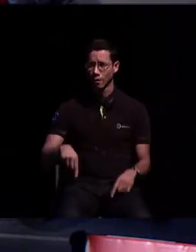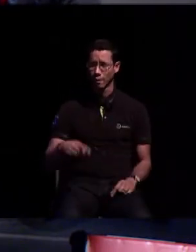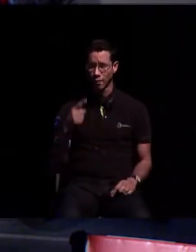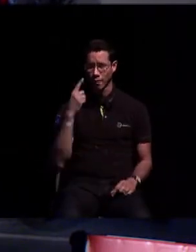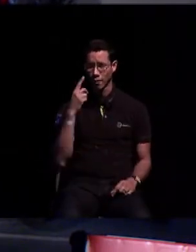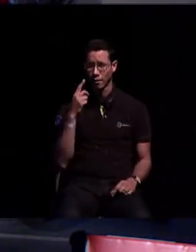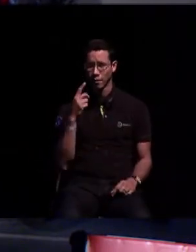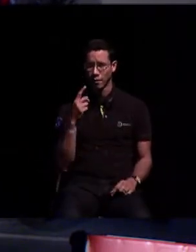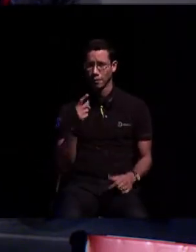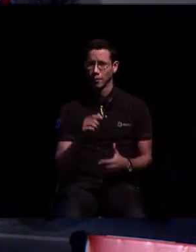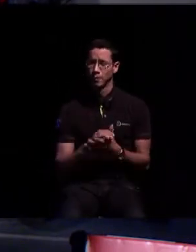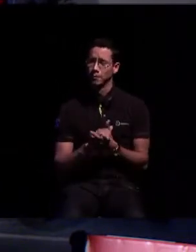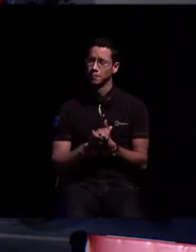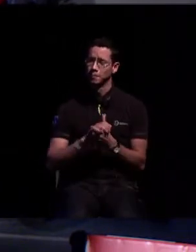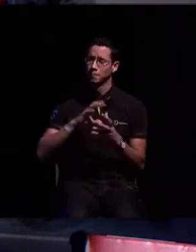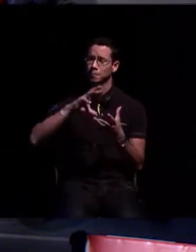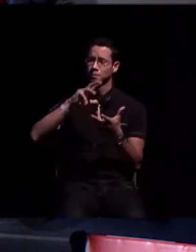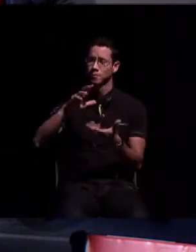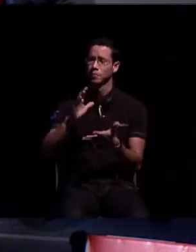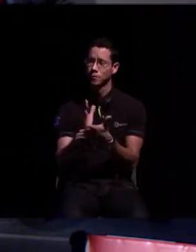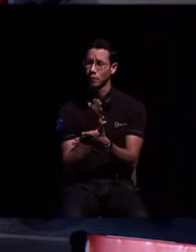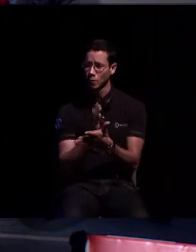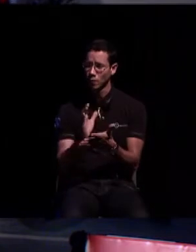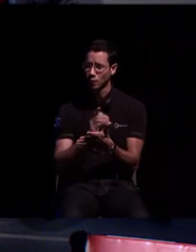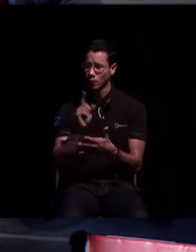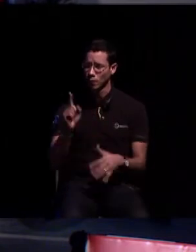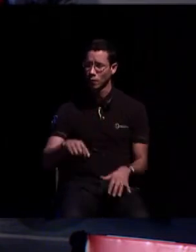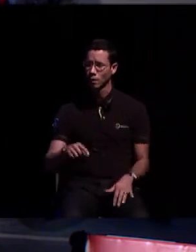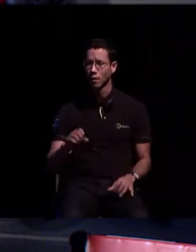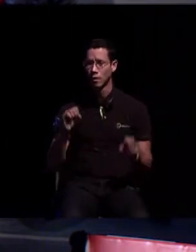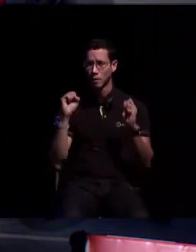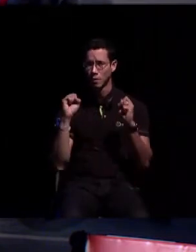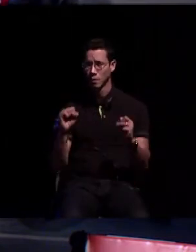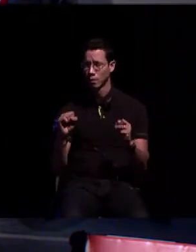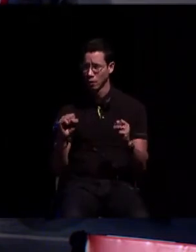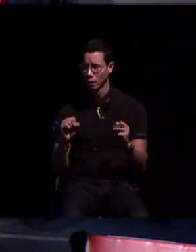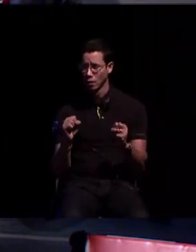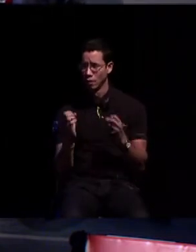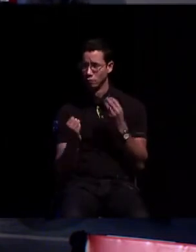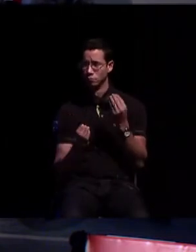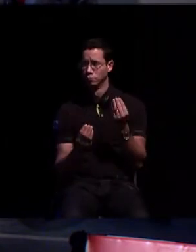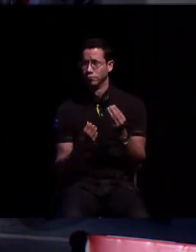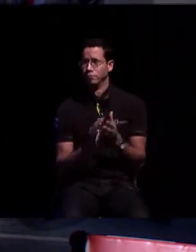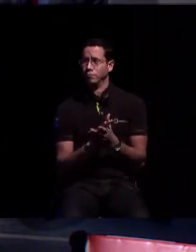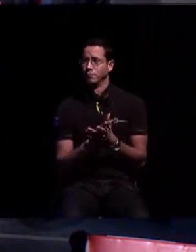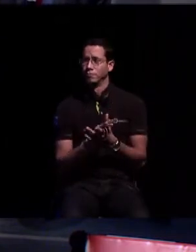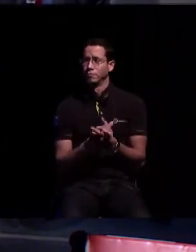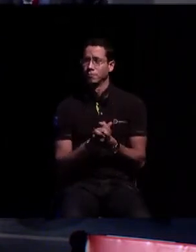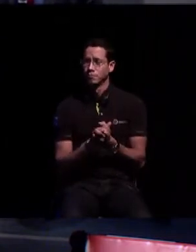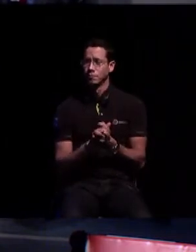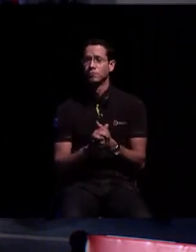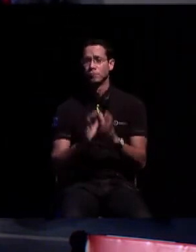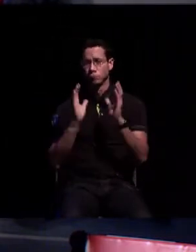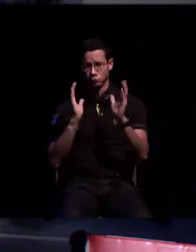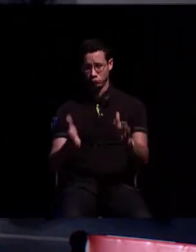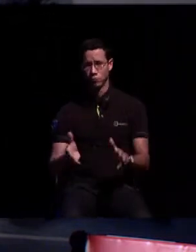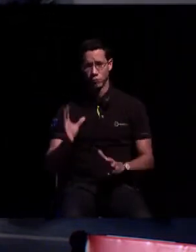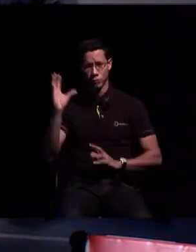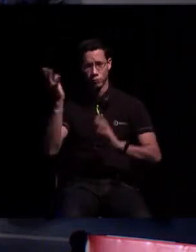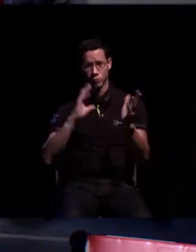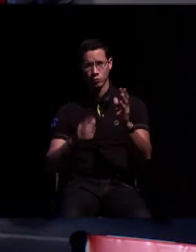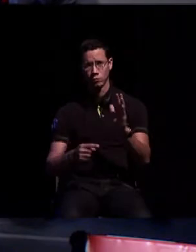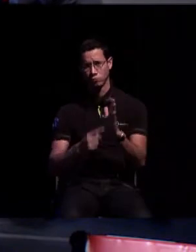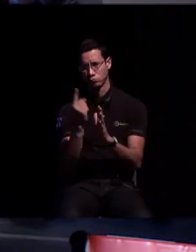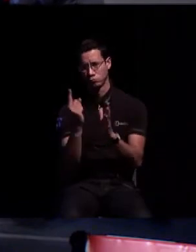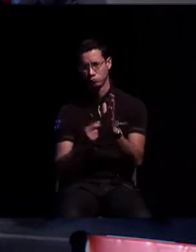sufrágio universal, né? Algumas vezes, historicamente, ele poderia, como já aconteceu duas ou três vezes na